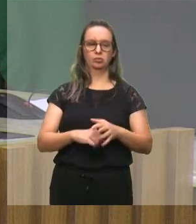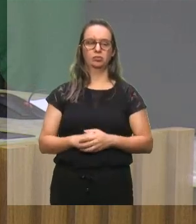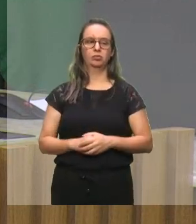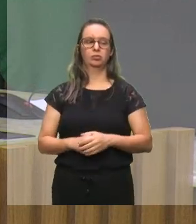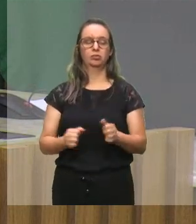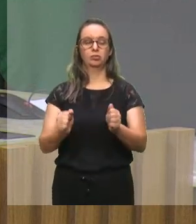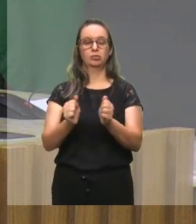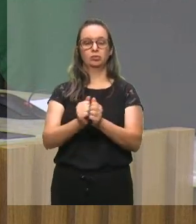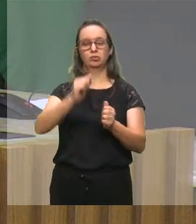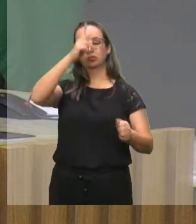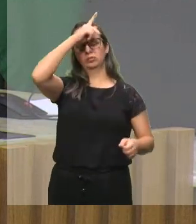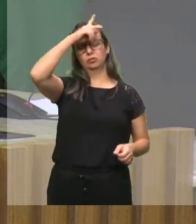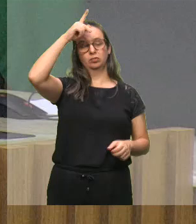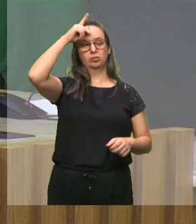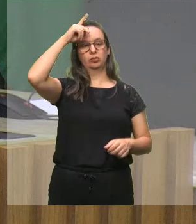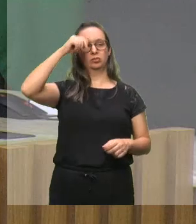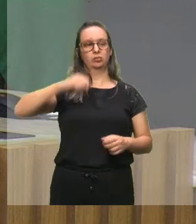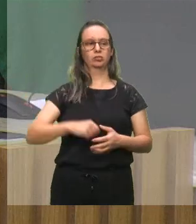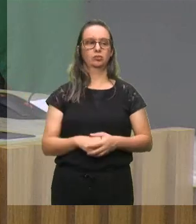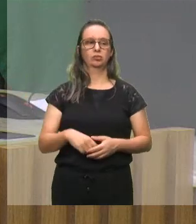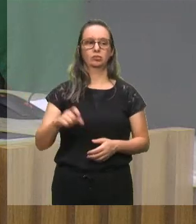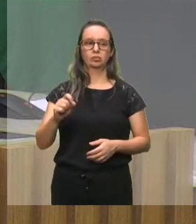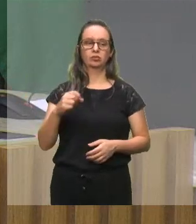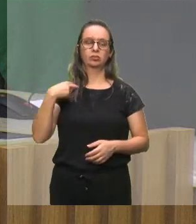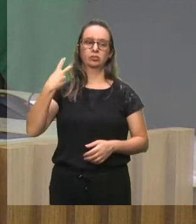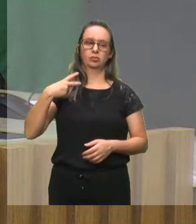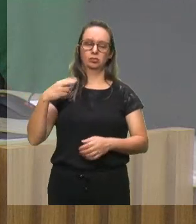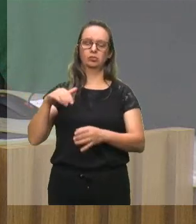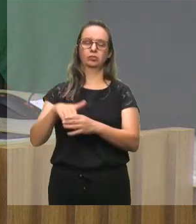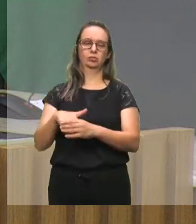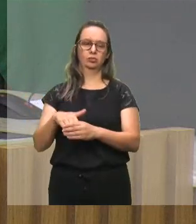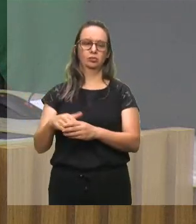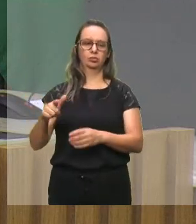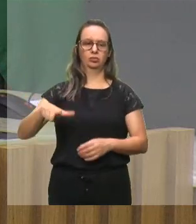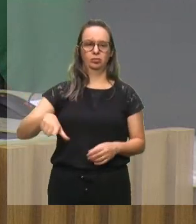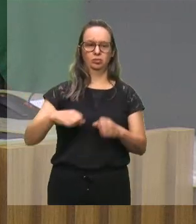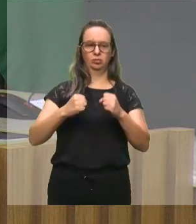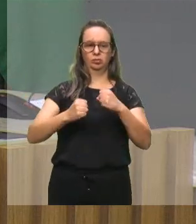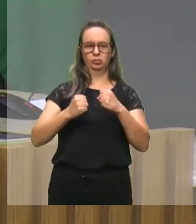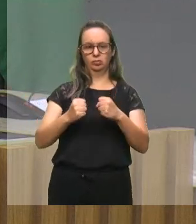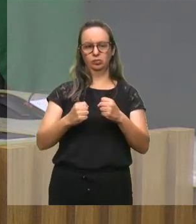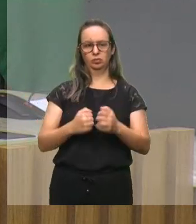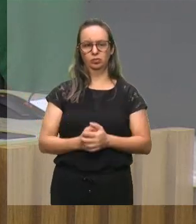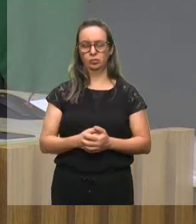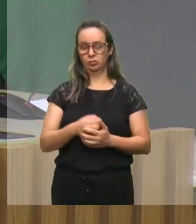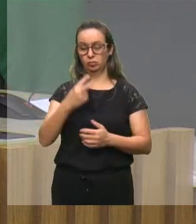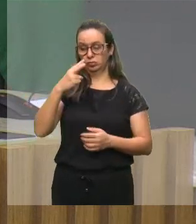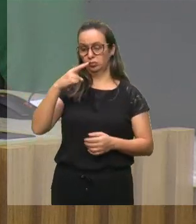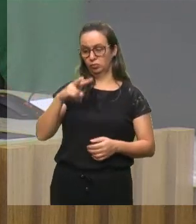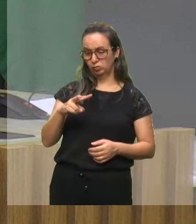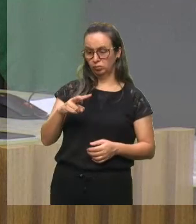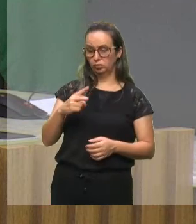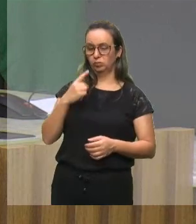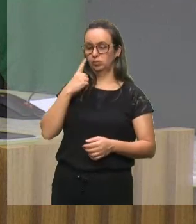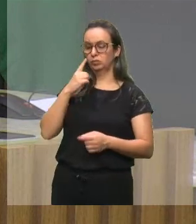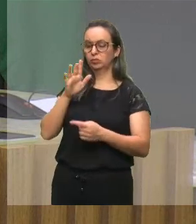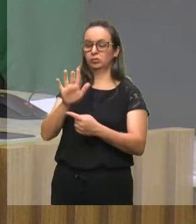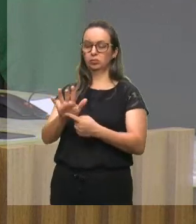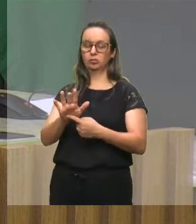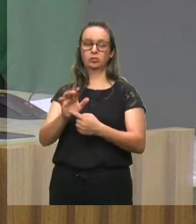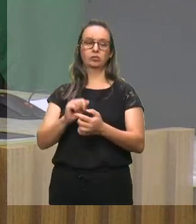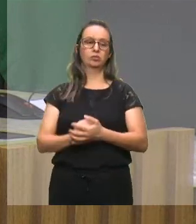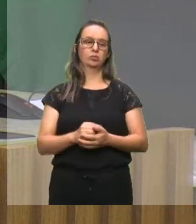frente, os que estão sendo reeleitos, que também possam ver pela gente e pela população também,